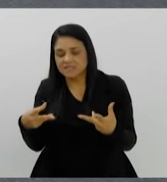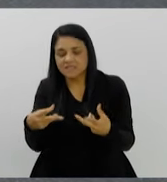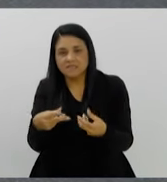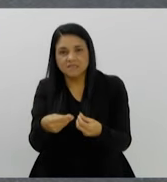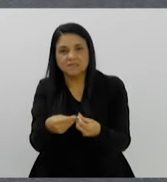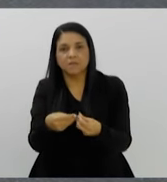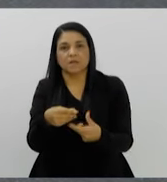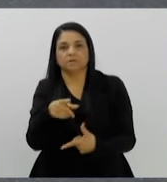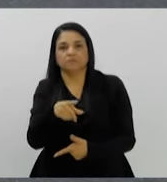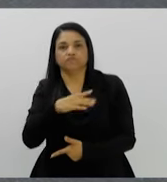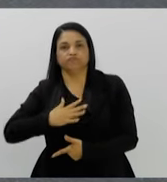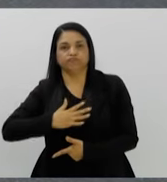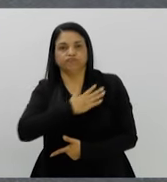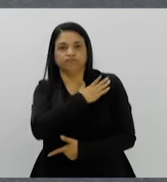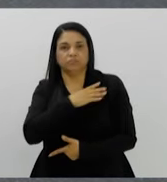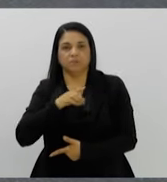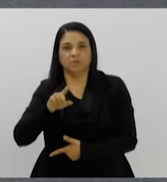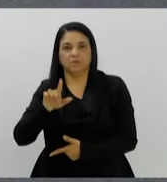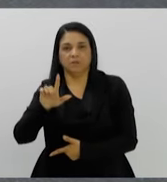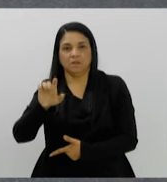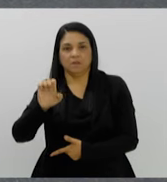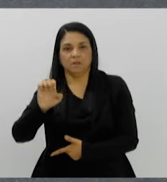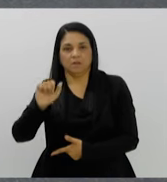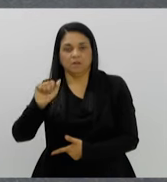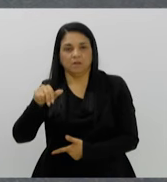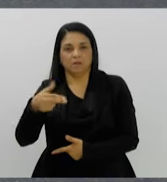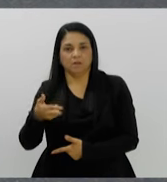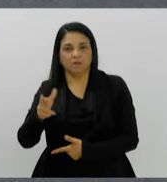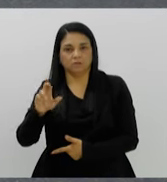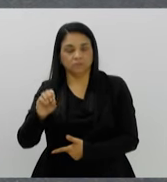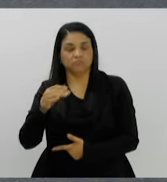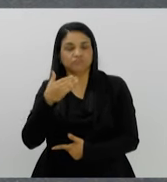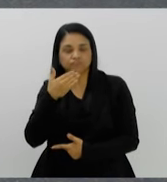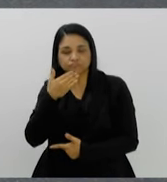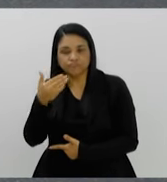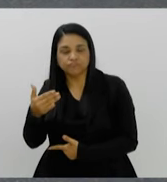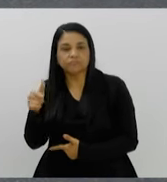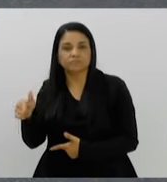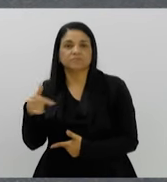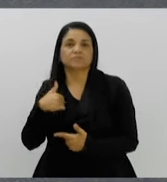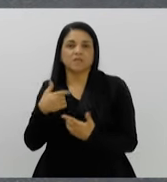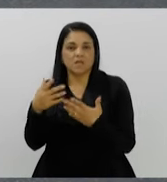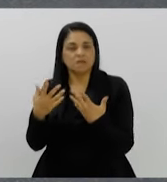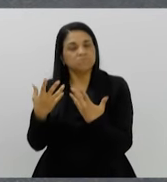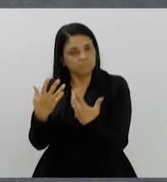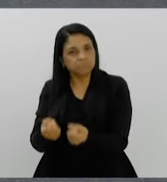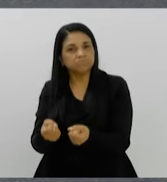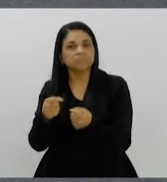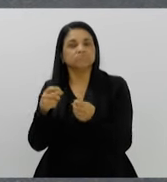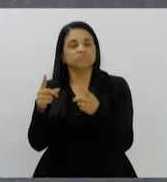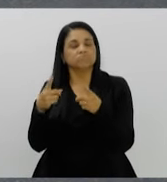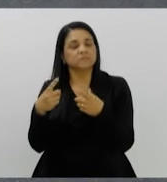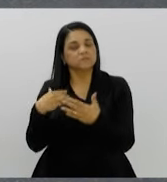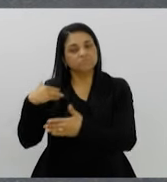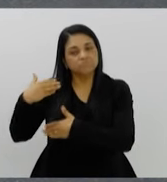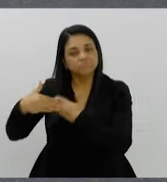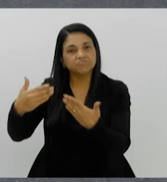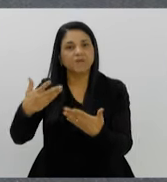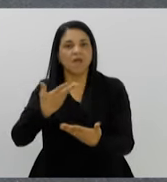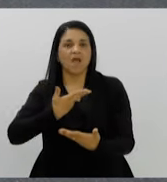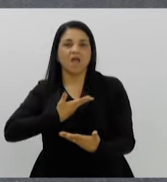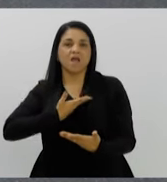Leandro Monteiro que atendeu um pleito meu do meu mandato e ao longo do tempo eu formei com ele uma amizade muito